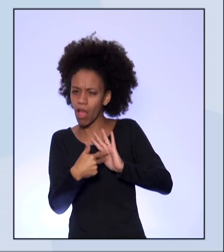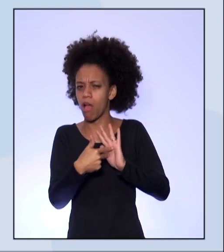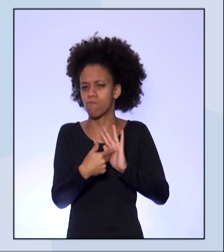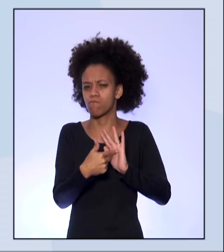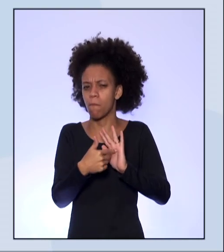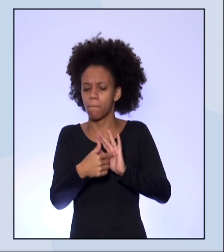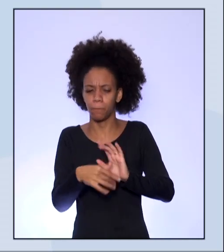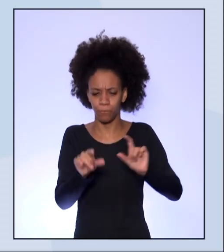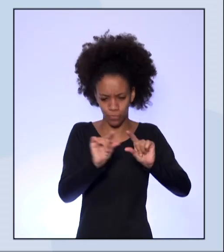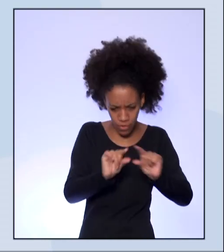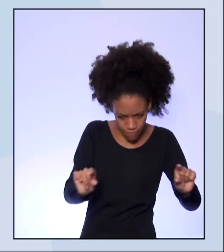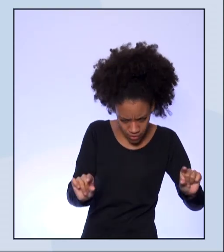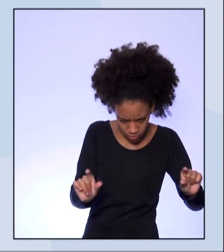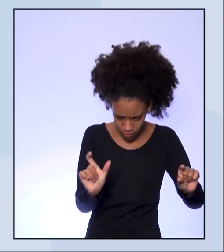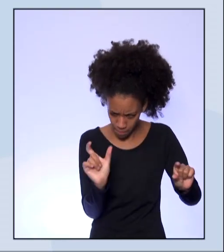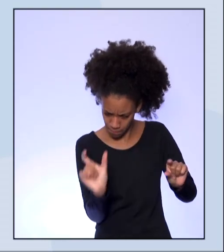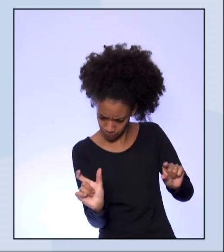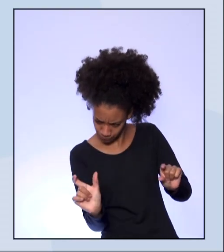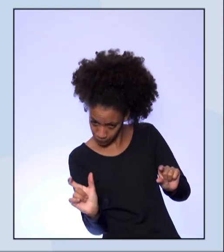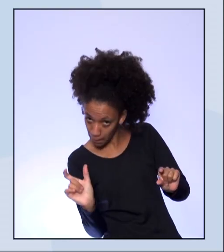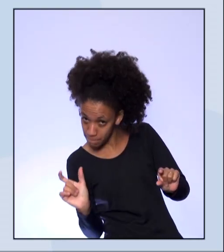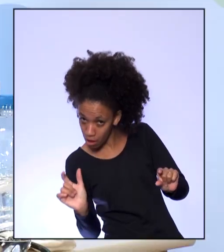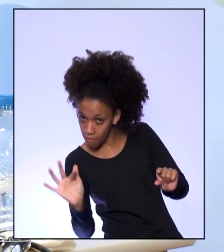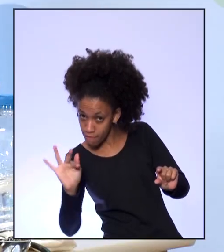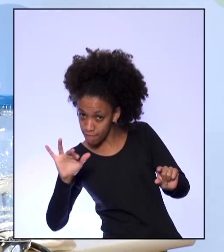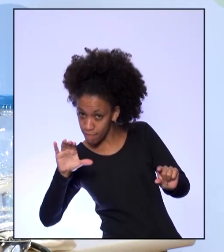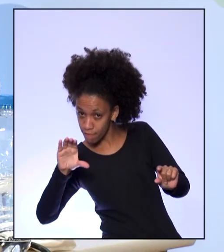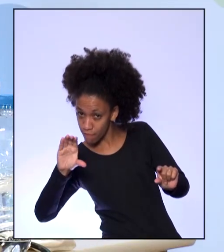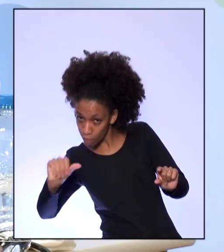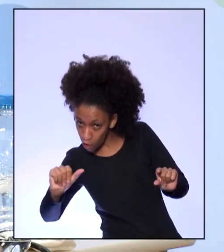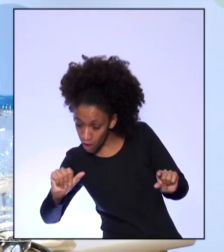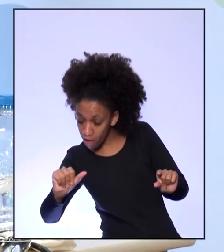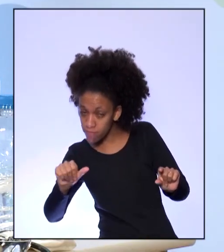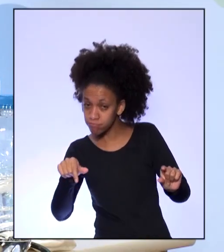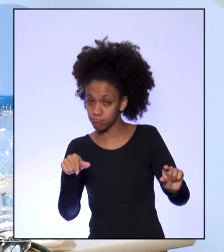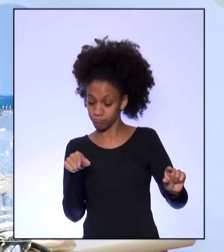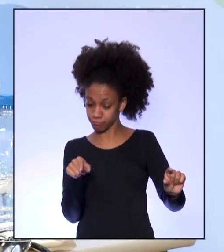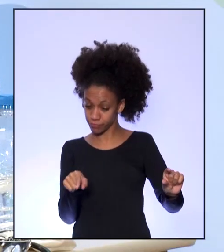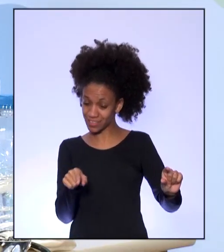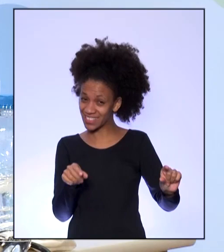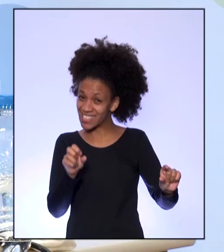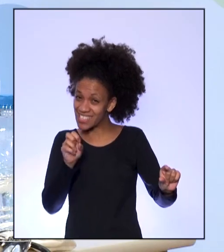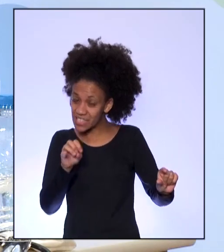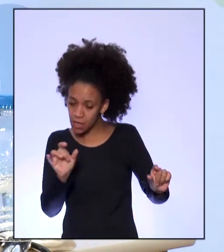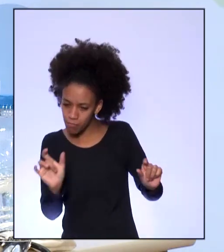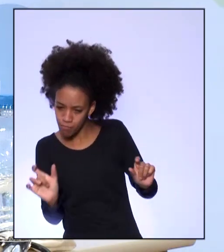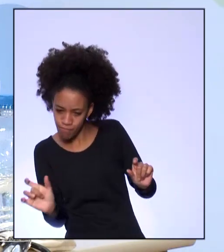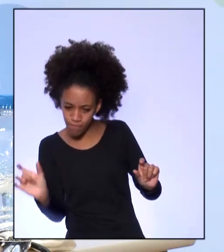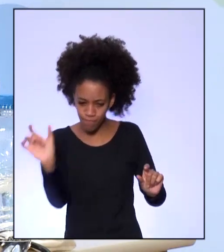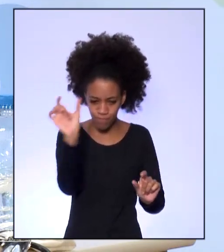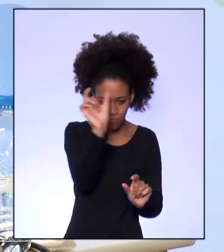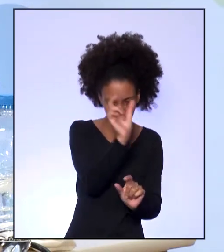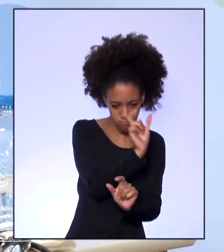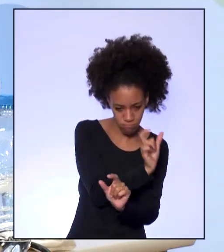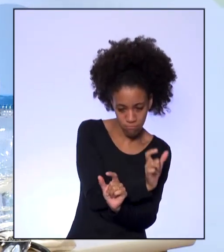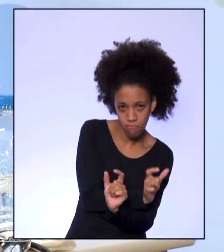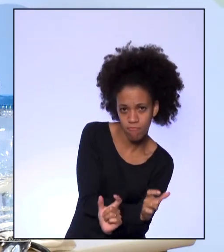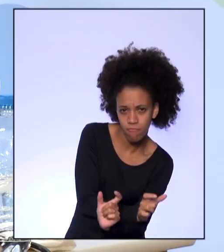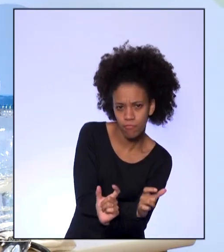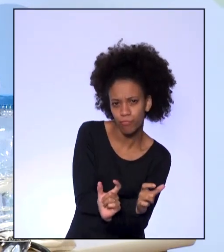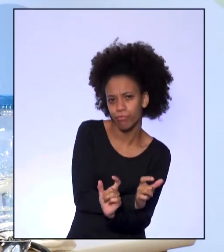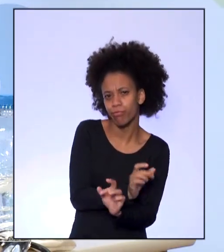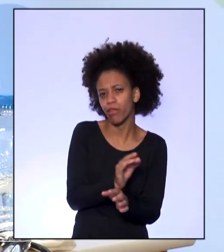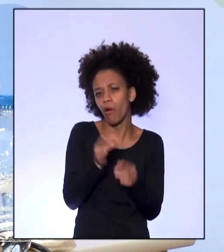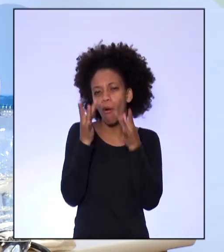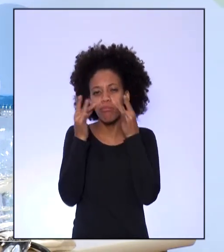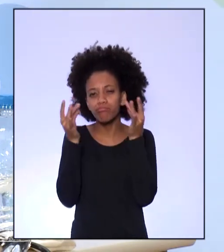frase foca na língua portuguesa? Gente, se eu colocasse em lugar da foca um gatinho